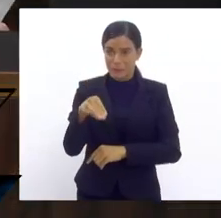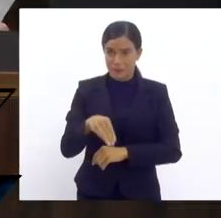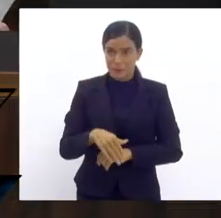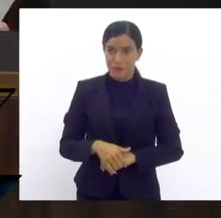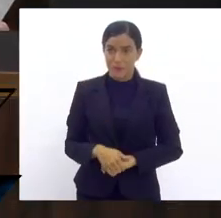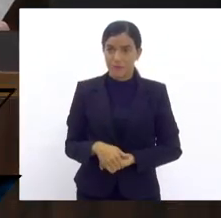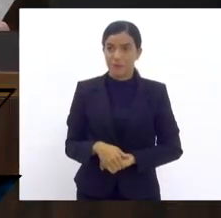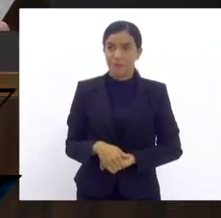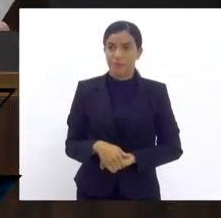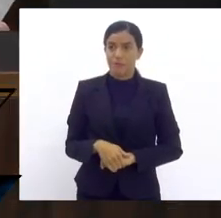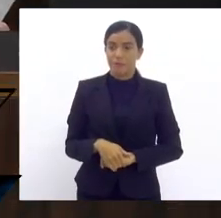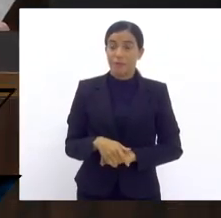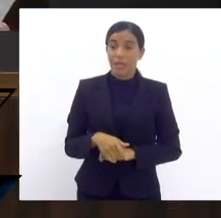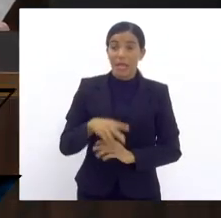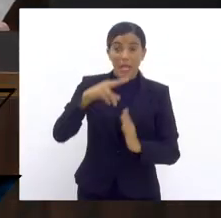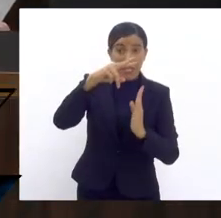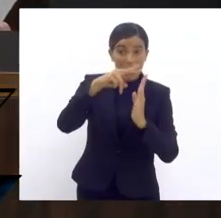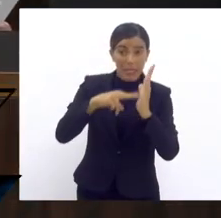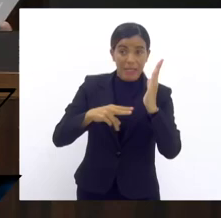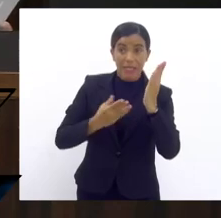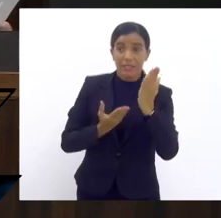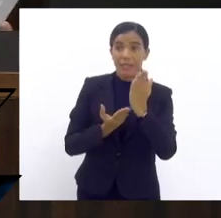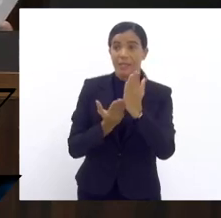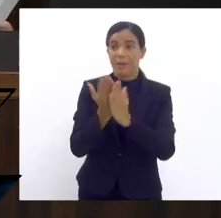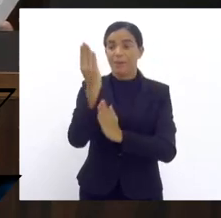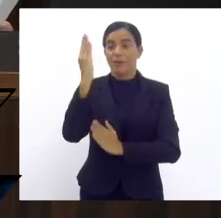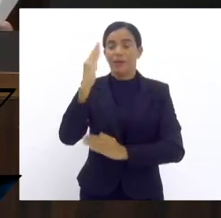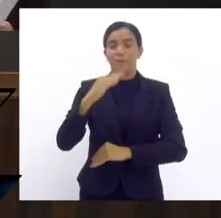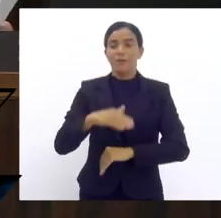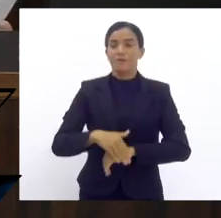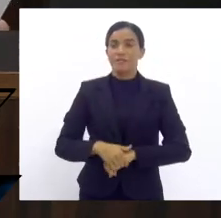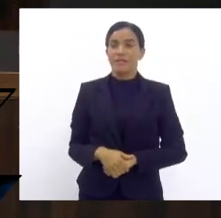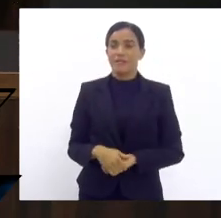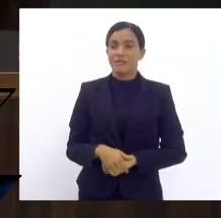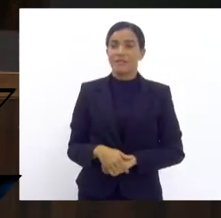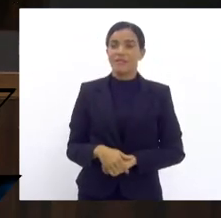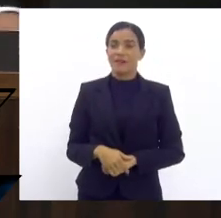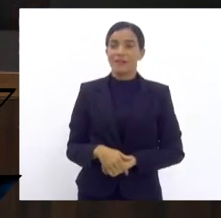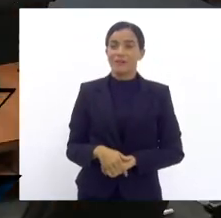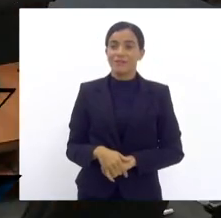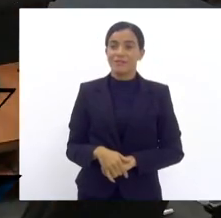lida e aprovada passa-se ao expediente inicial